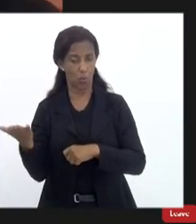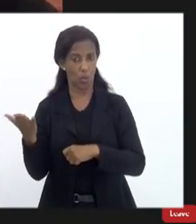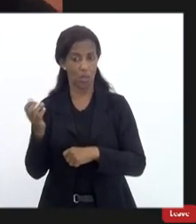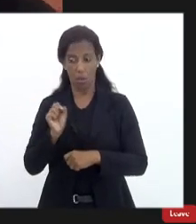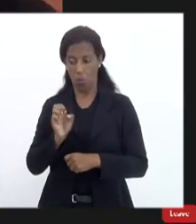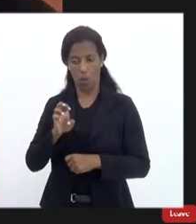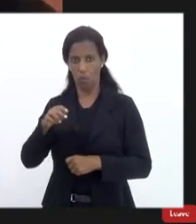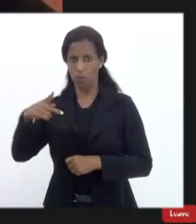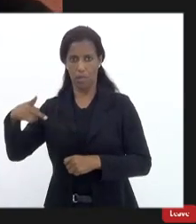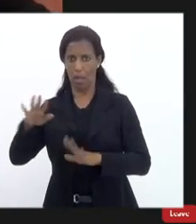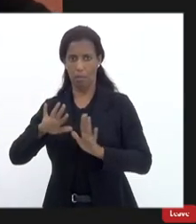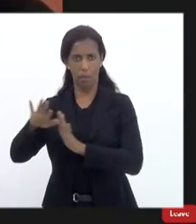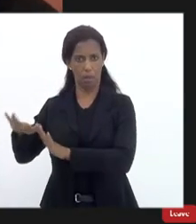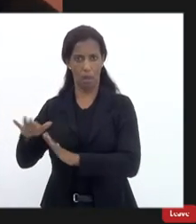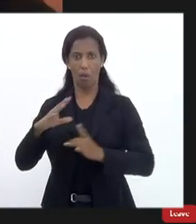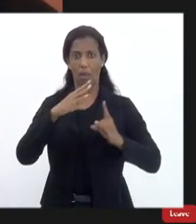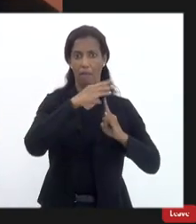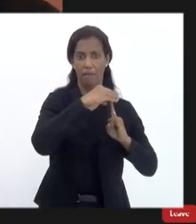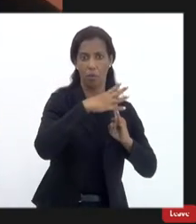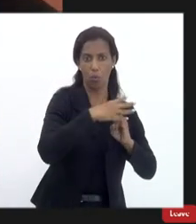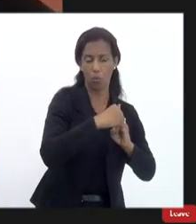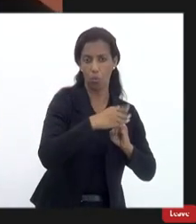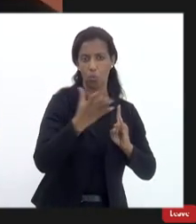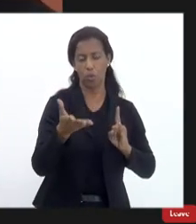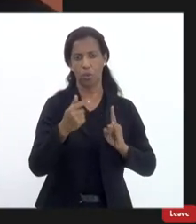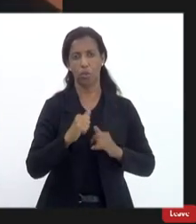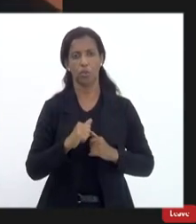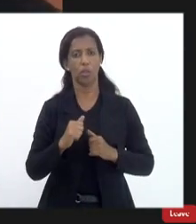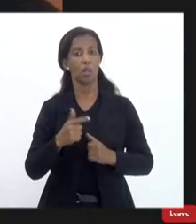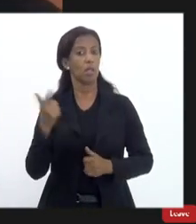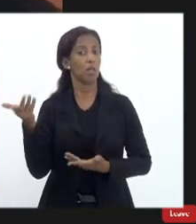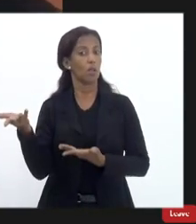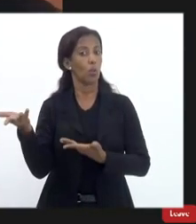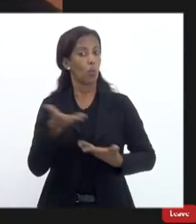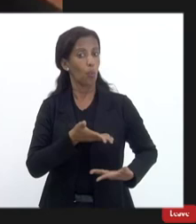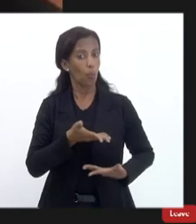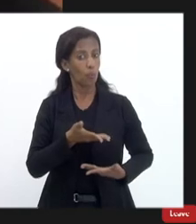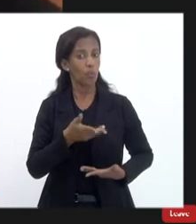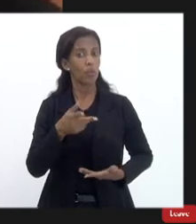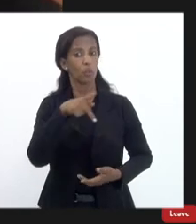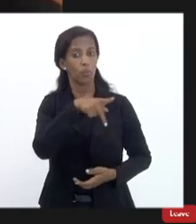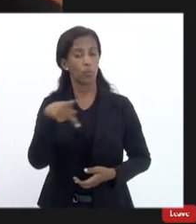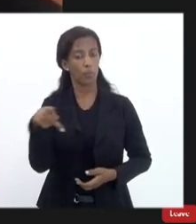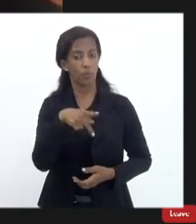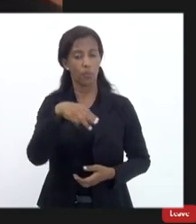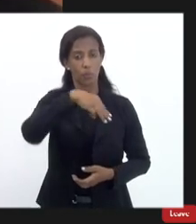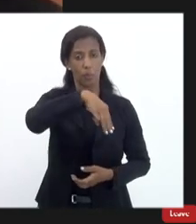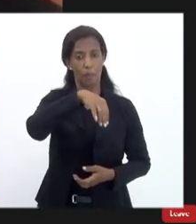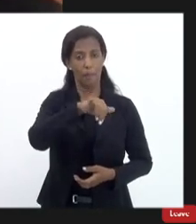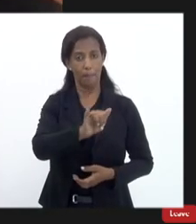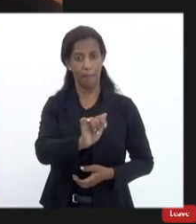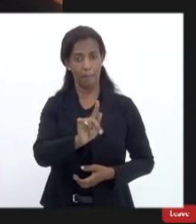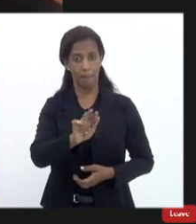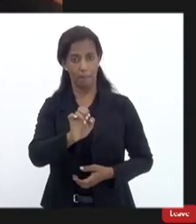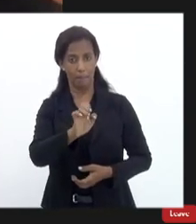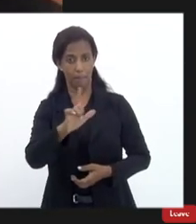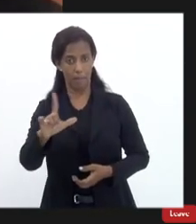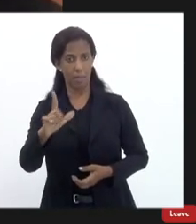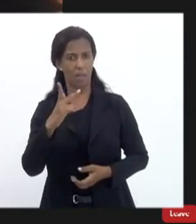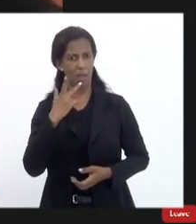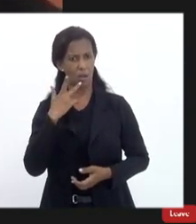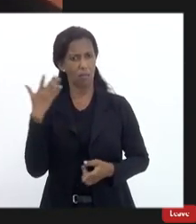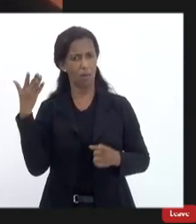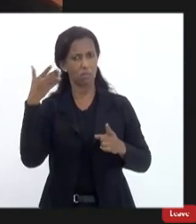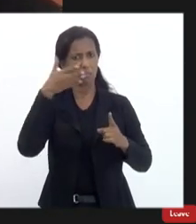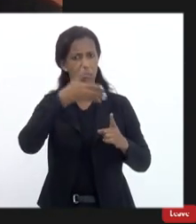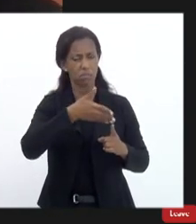fala, são da Fiocruz, eu convido a todos a ver o vídeo do professor Miguel Nicoleles, que vai dar uma boa